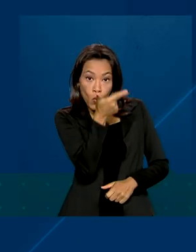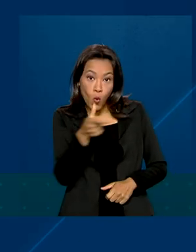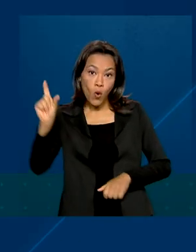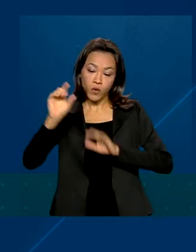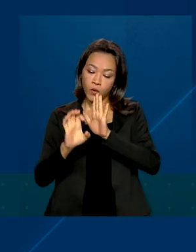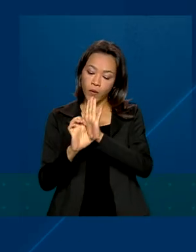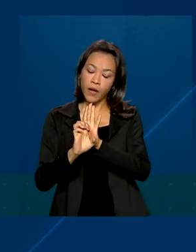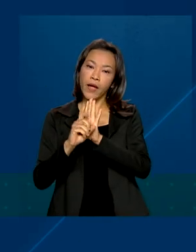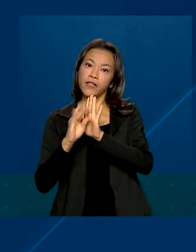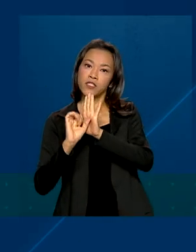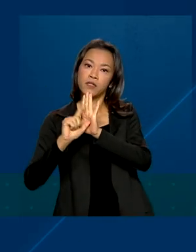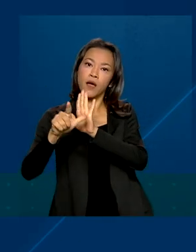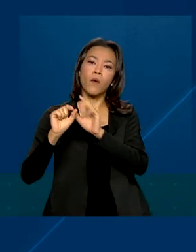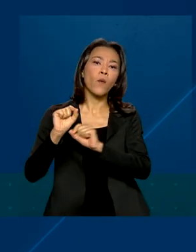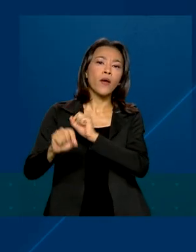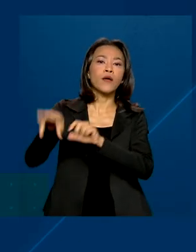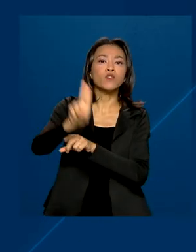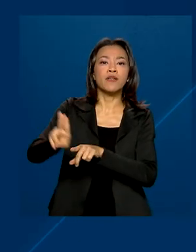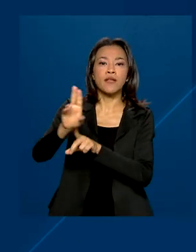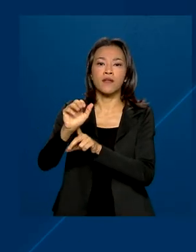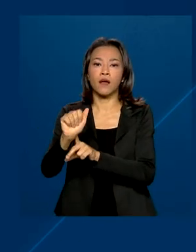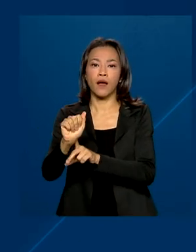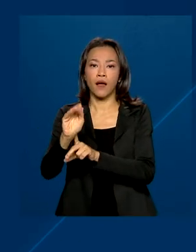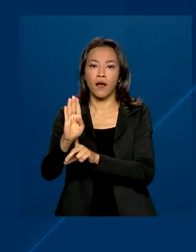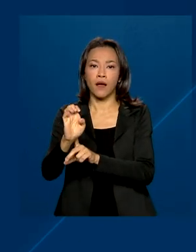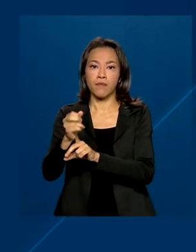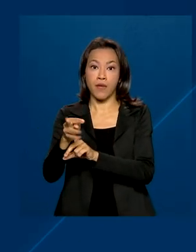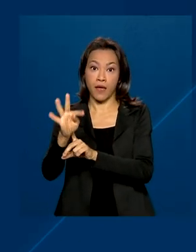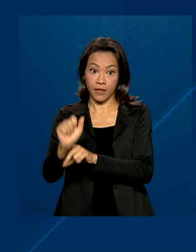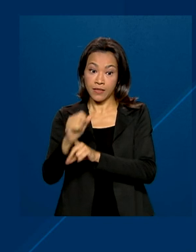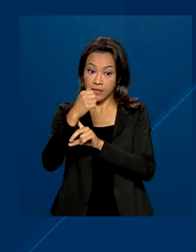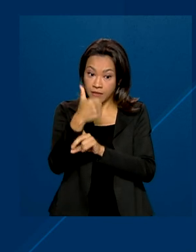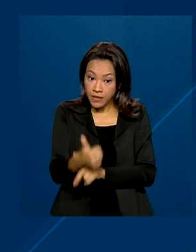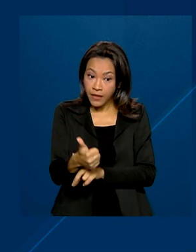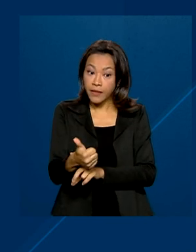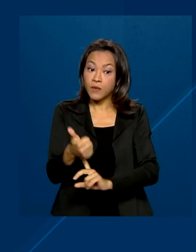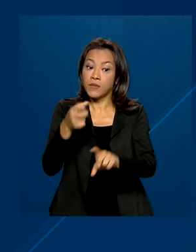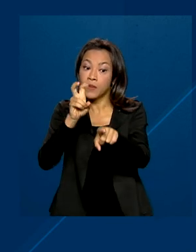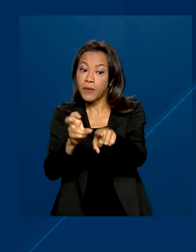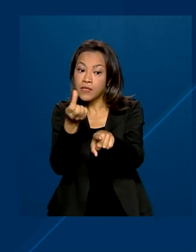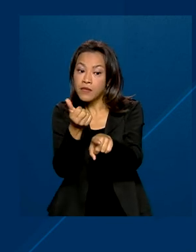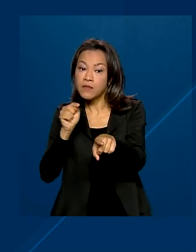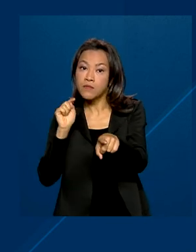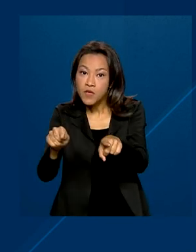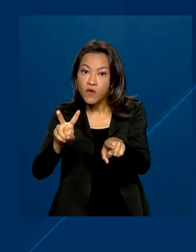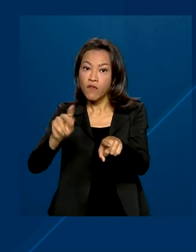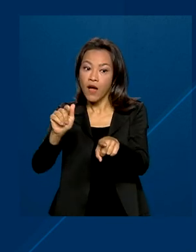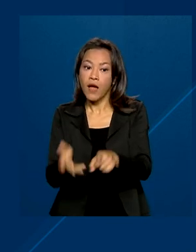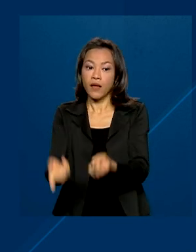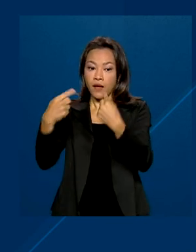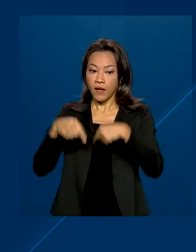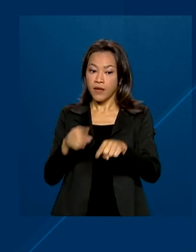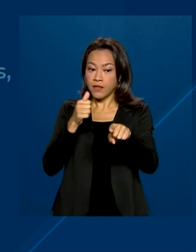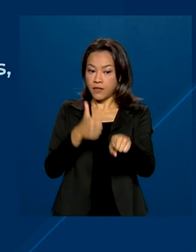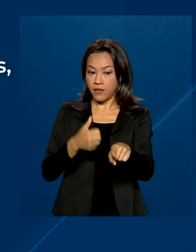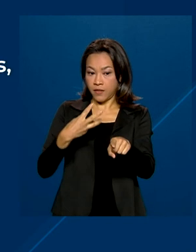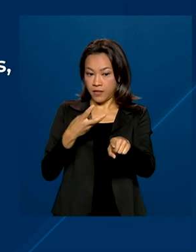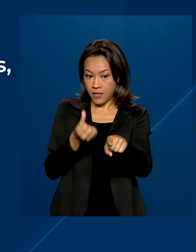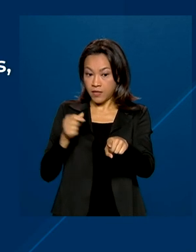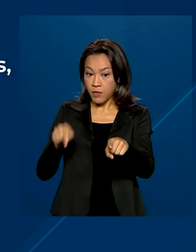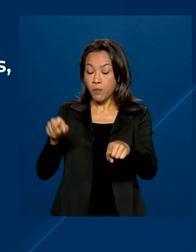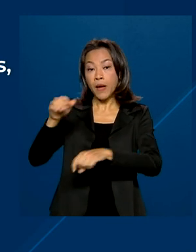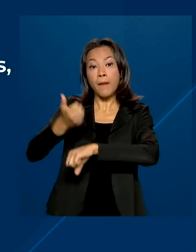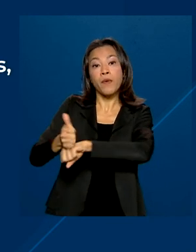Universidade Aberta do Brasil, com 156 mil vagas, 136 mil para profissionais da educação.